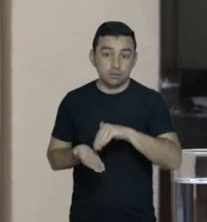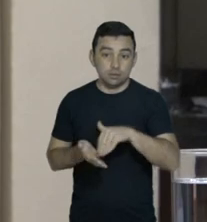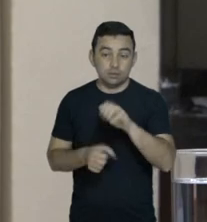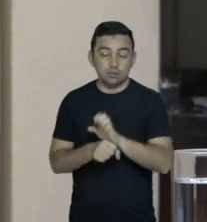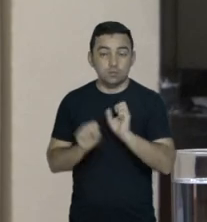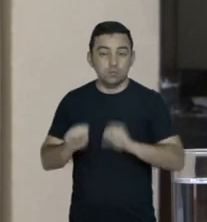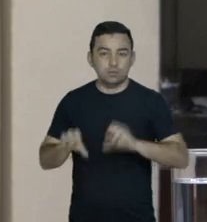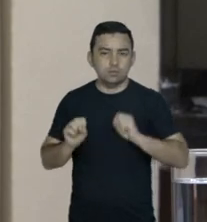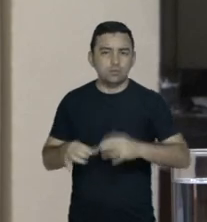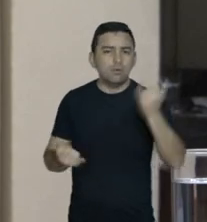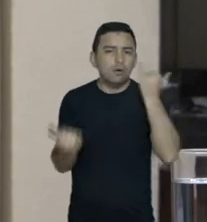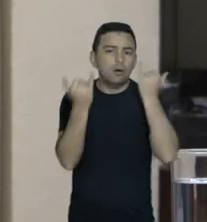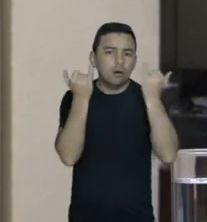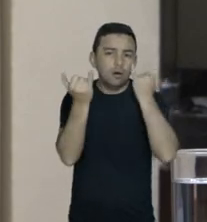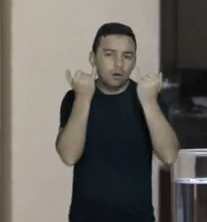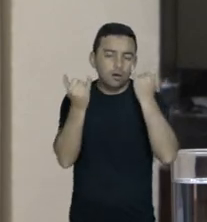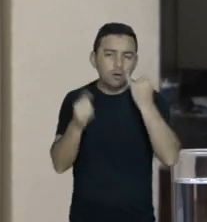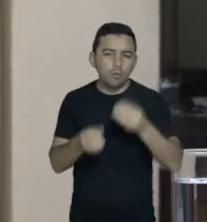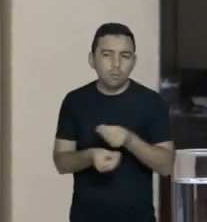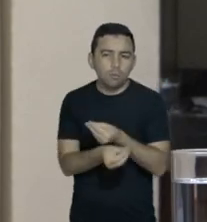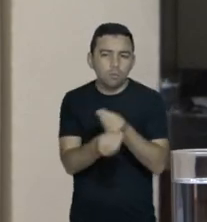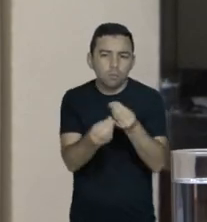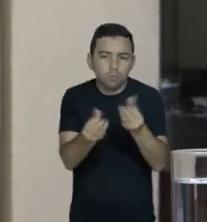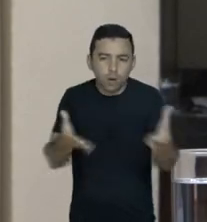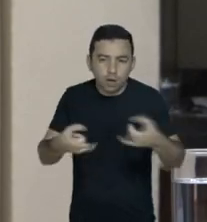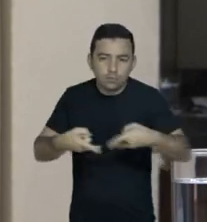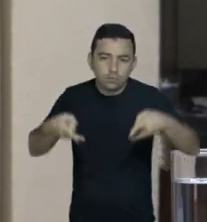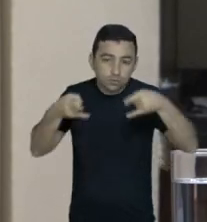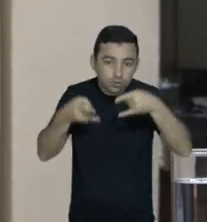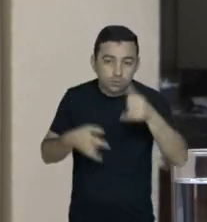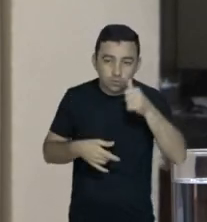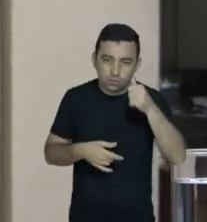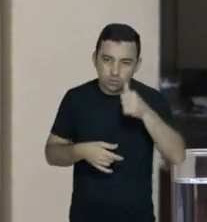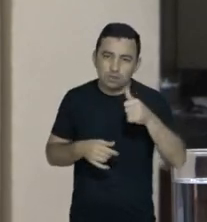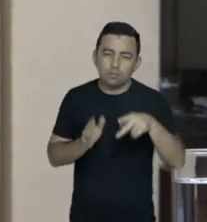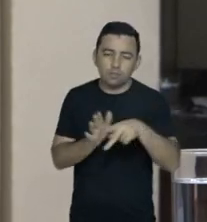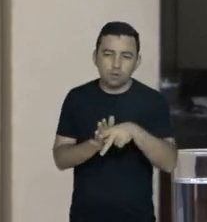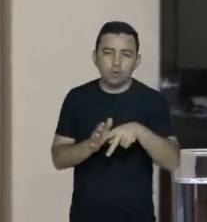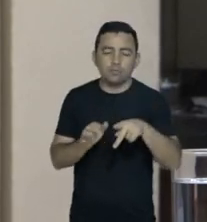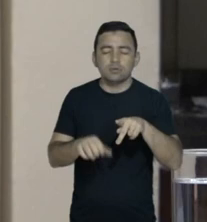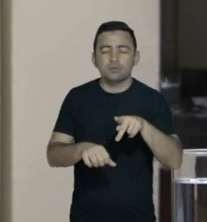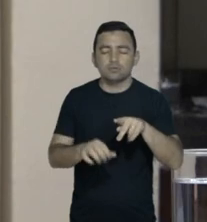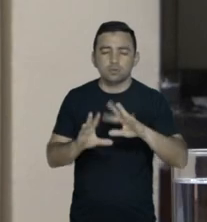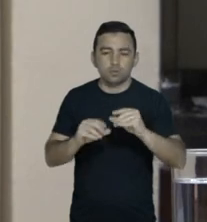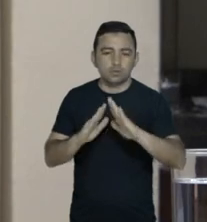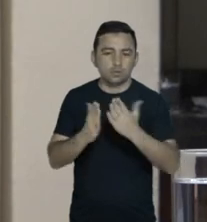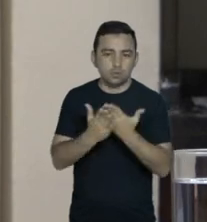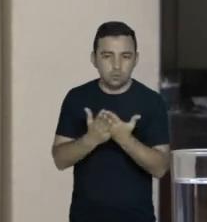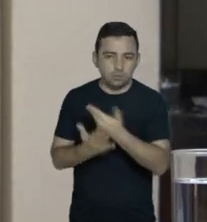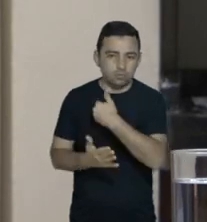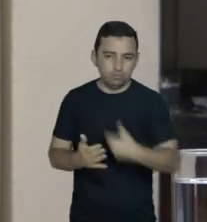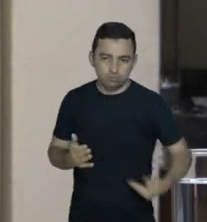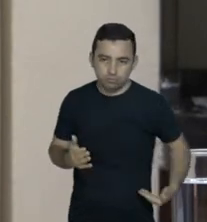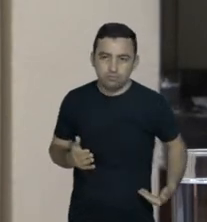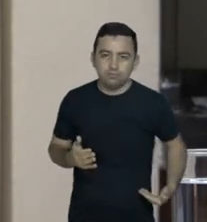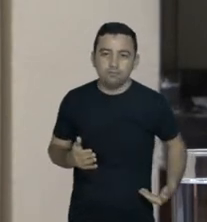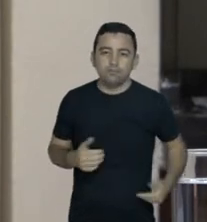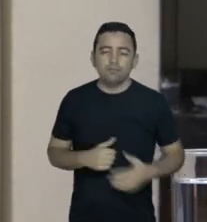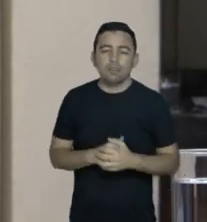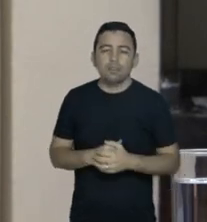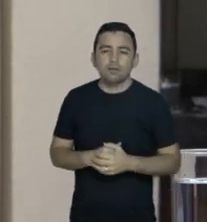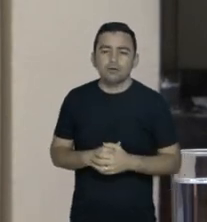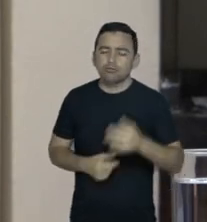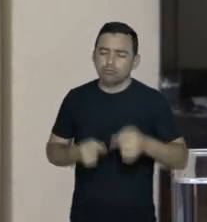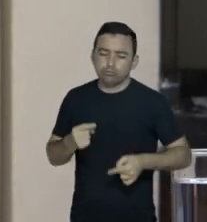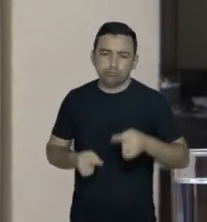Educação informações acerca da distribuição de absorventes na rede pública estadual de ensino. Em discussão. Não havendo quem queira discutir, em